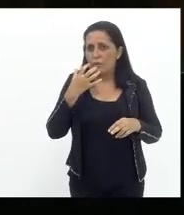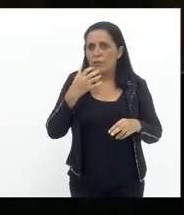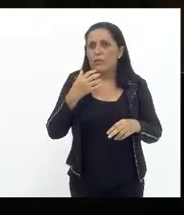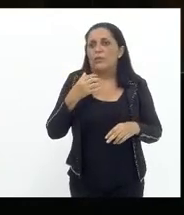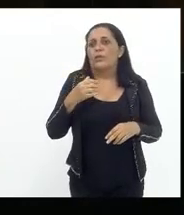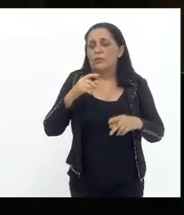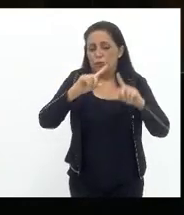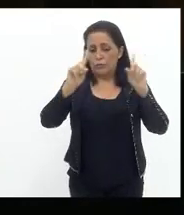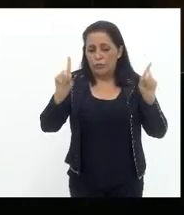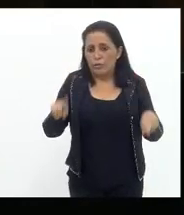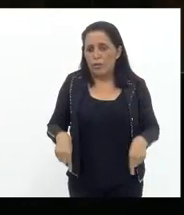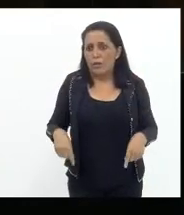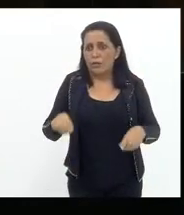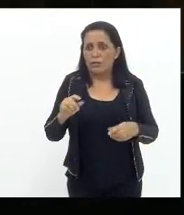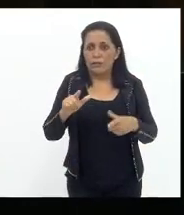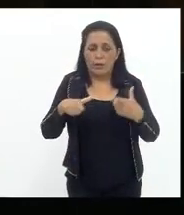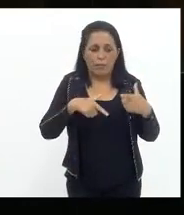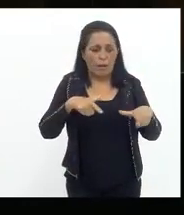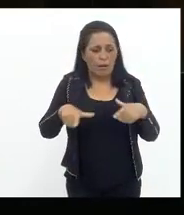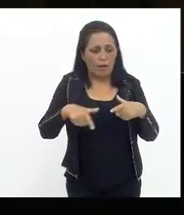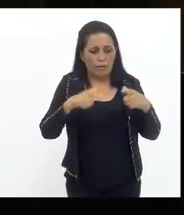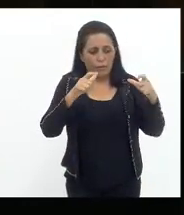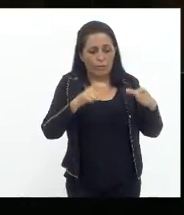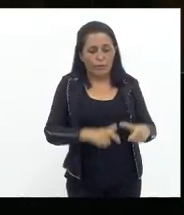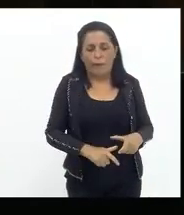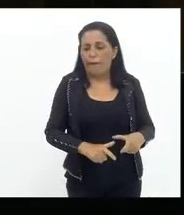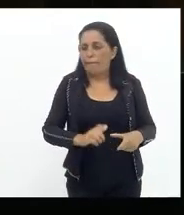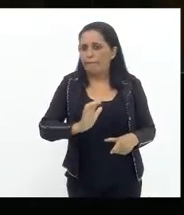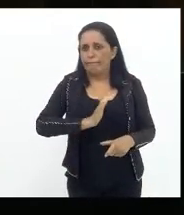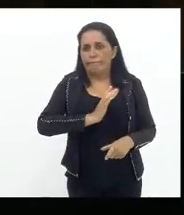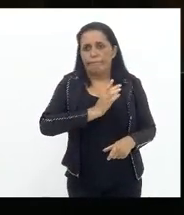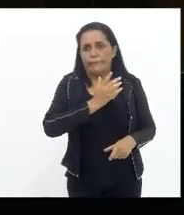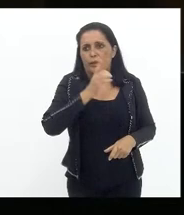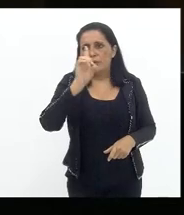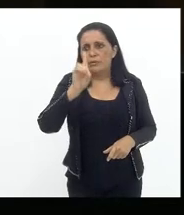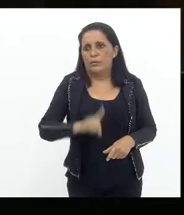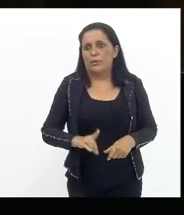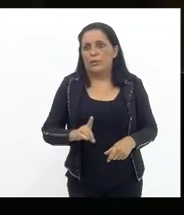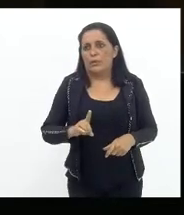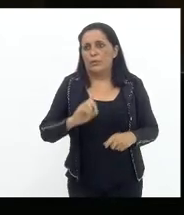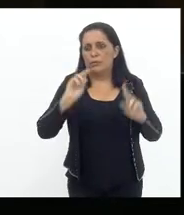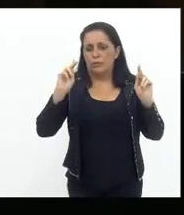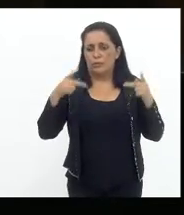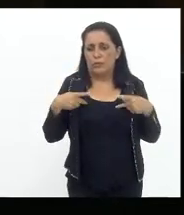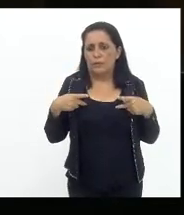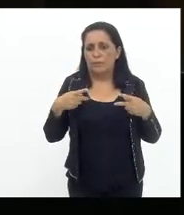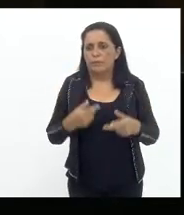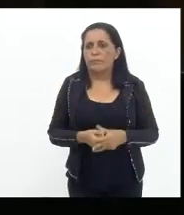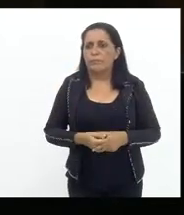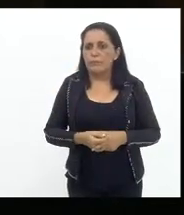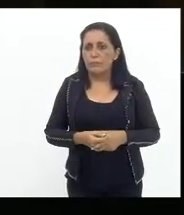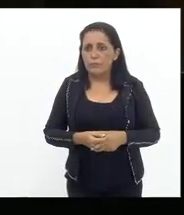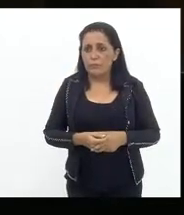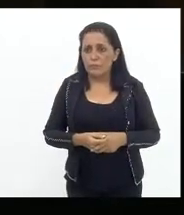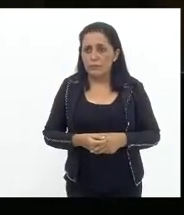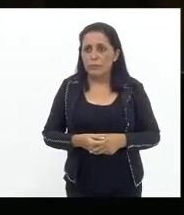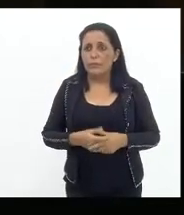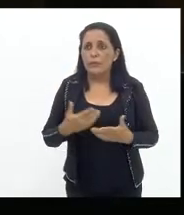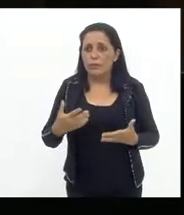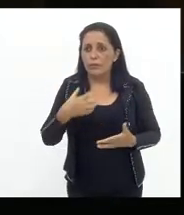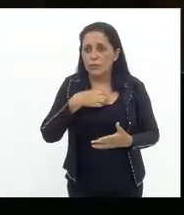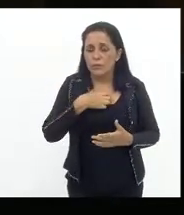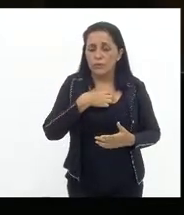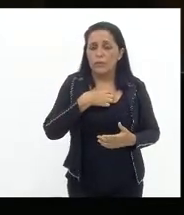concretamente trabalhando dentro de uma situação deplorável de direitos humanos. Então, é nesse sentido, senhor